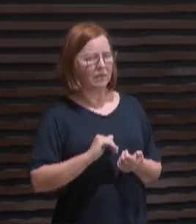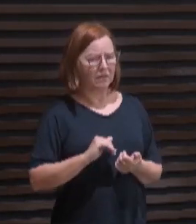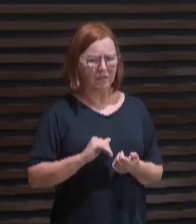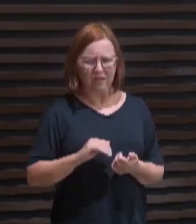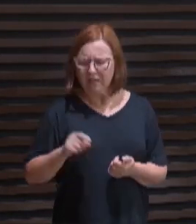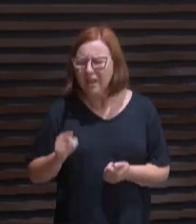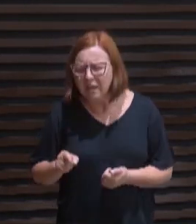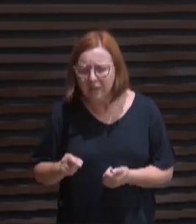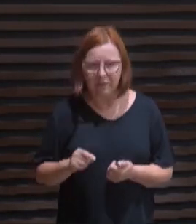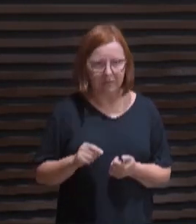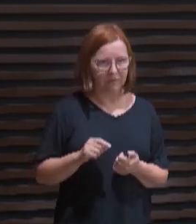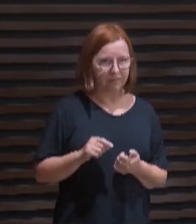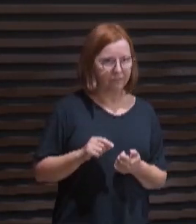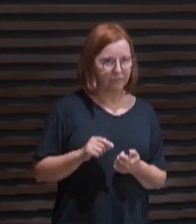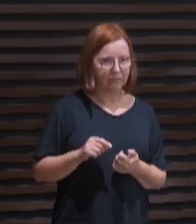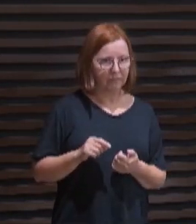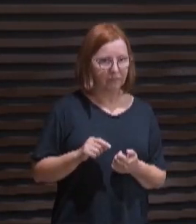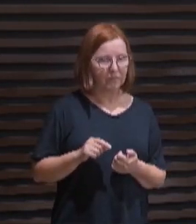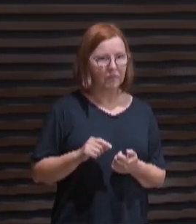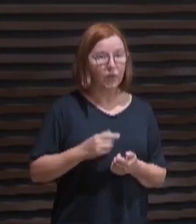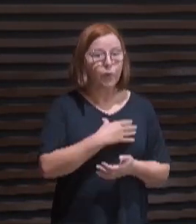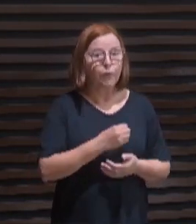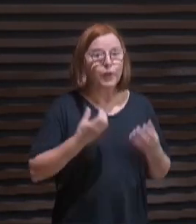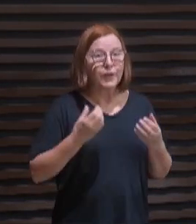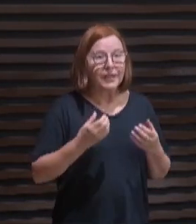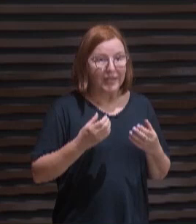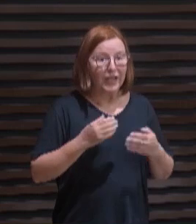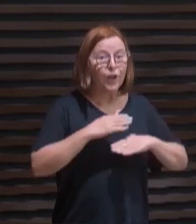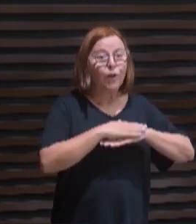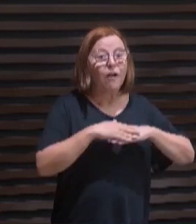você. Misericórdia, meu Deus.